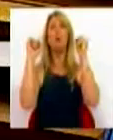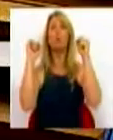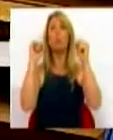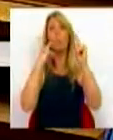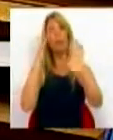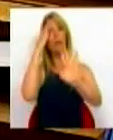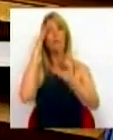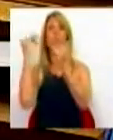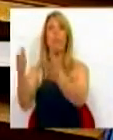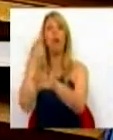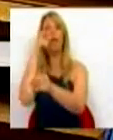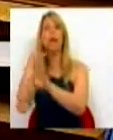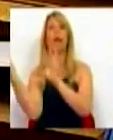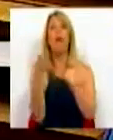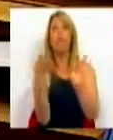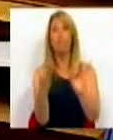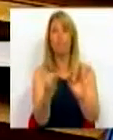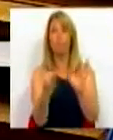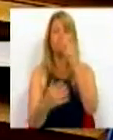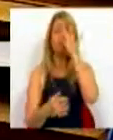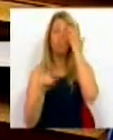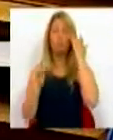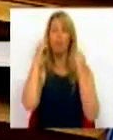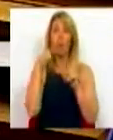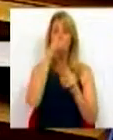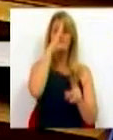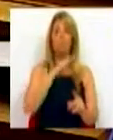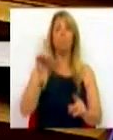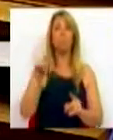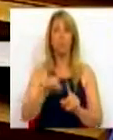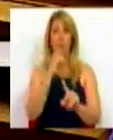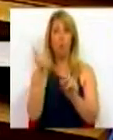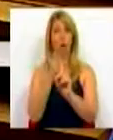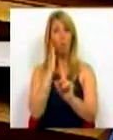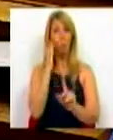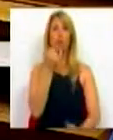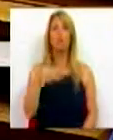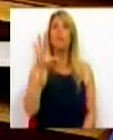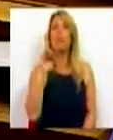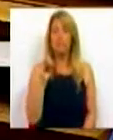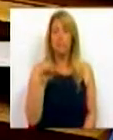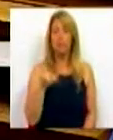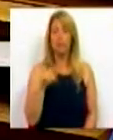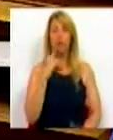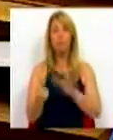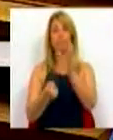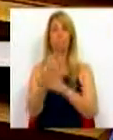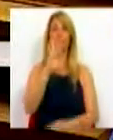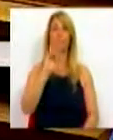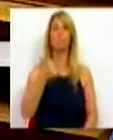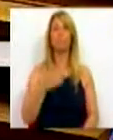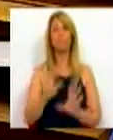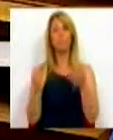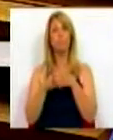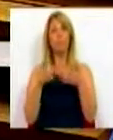cuidadoras. É ainda objetivo deste Governo, durante o ano de 2016, criar 45 equipas